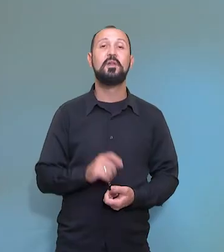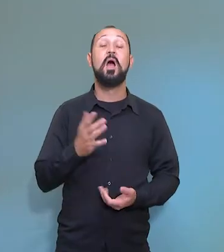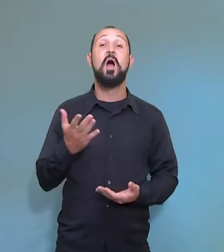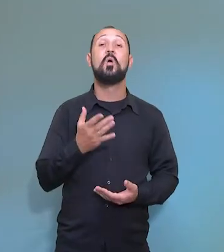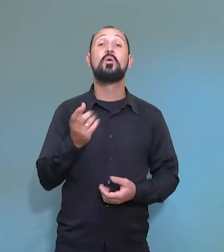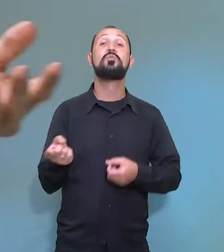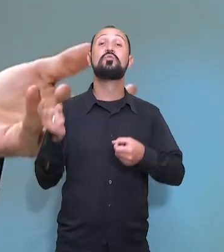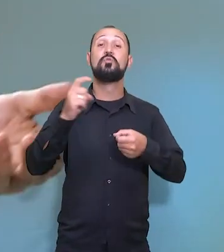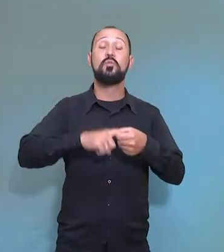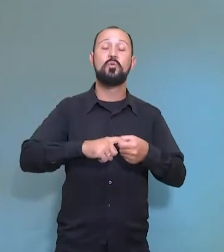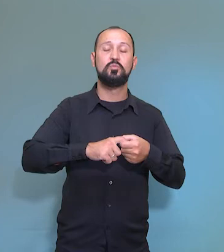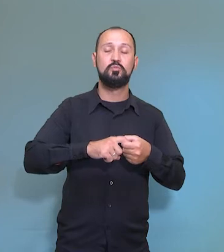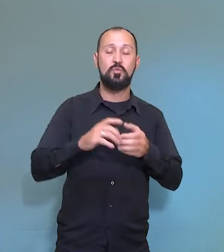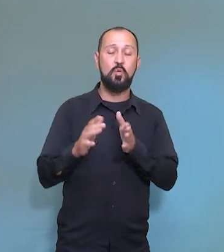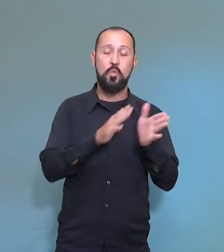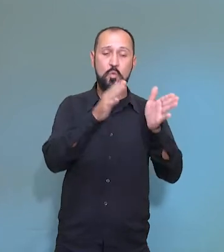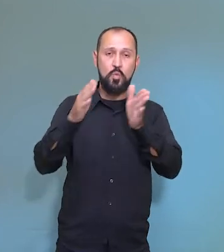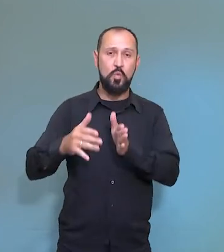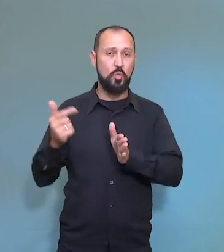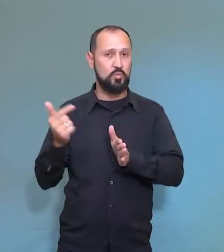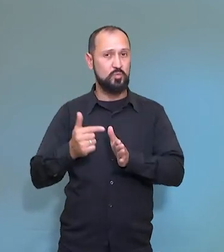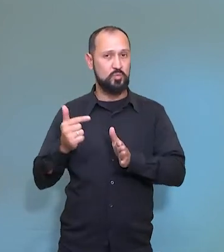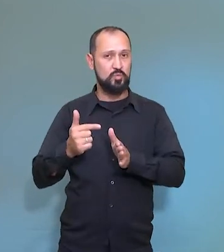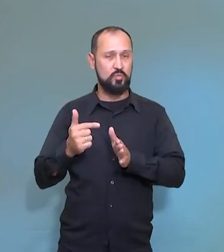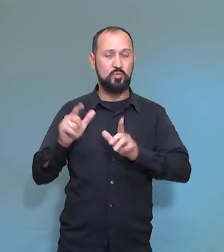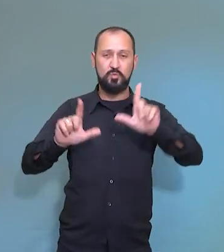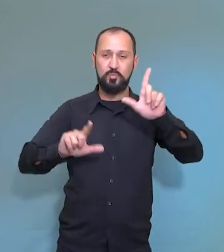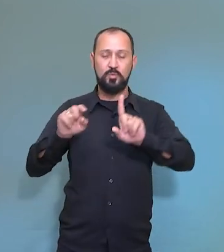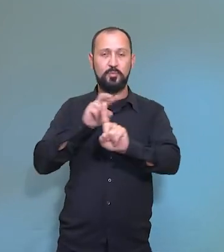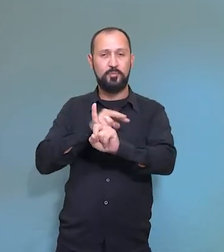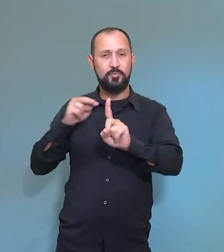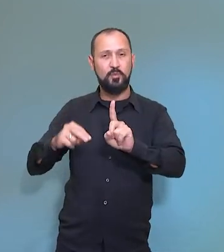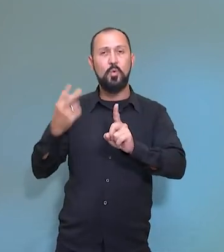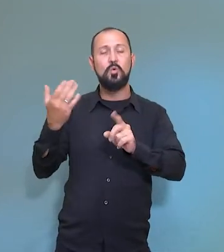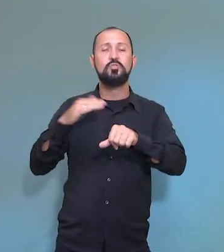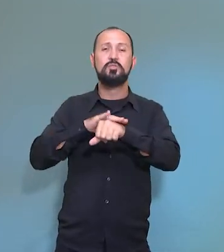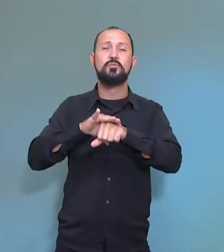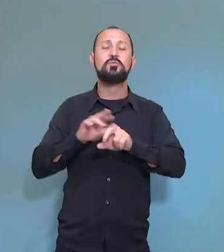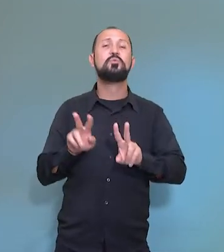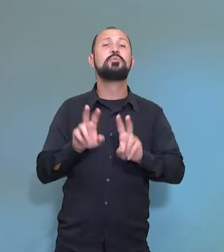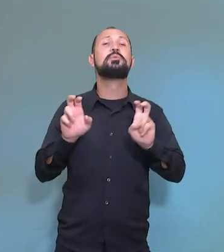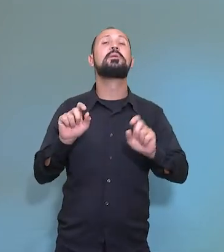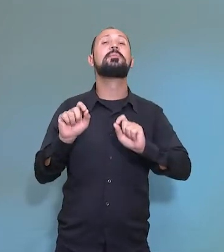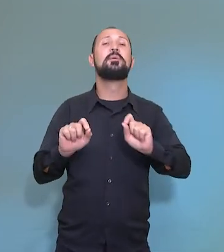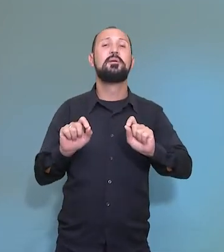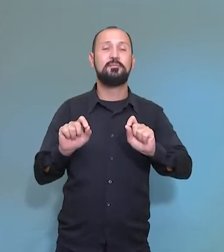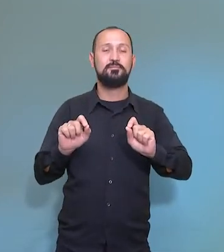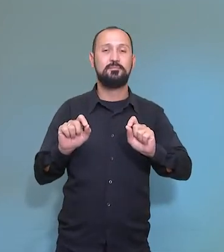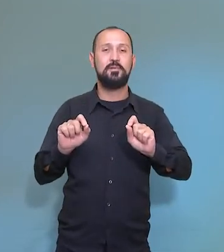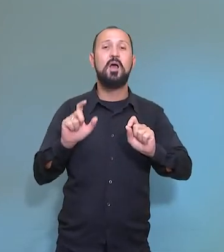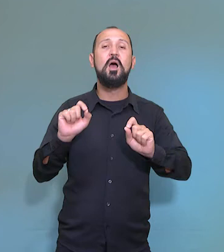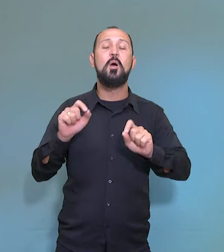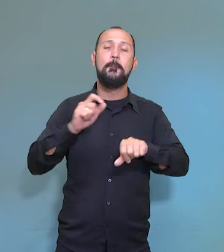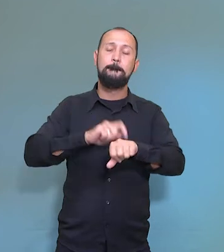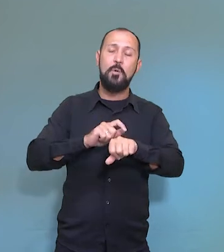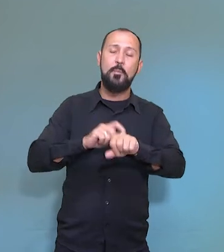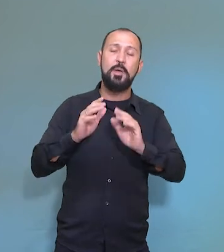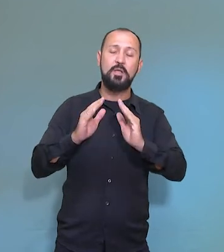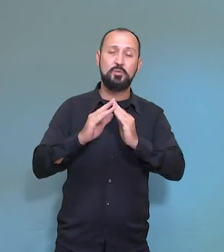Olha só, a gente volta agora com o segundo e último bloco do Ponto de Vista. Lembrando que hoje a gente está falando sobre